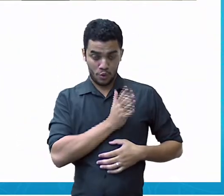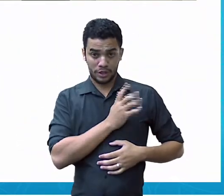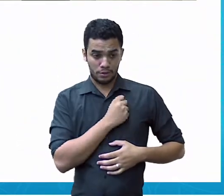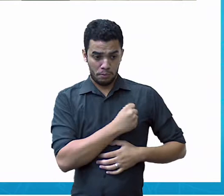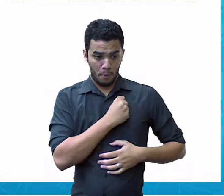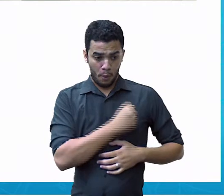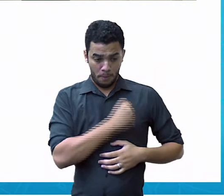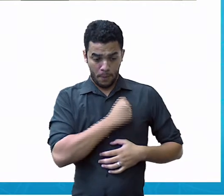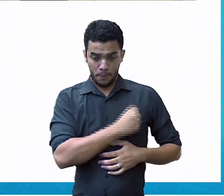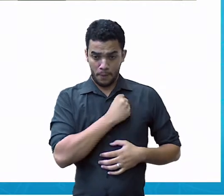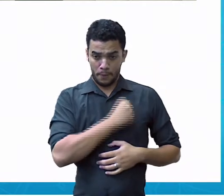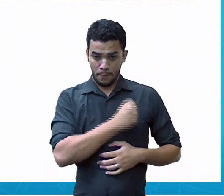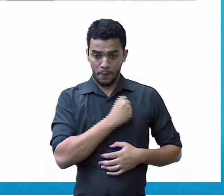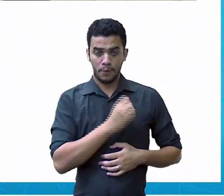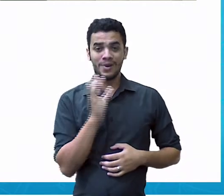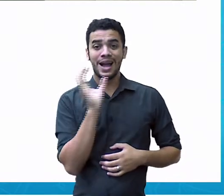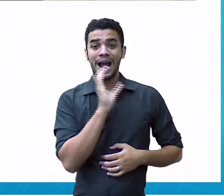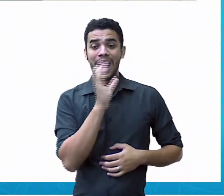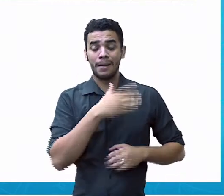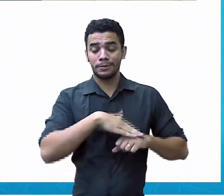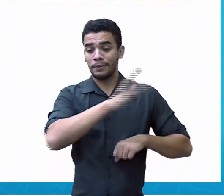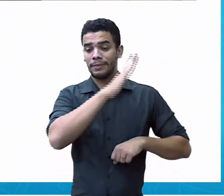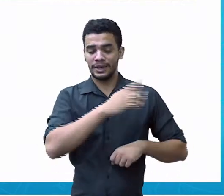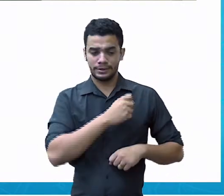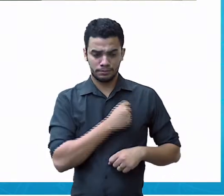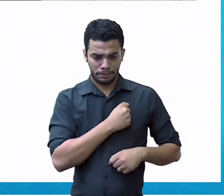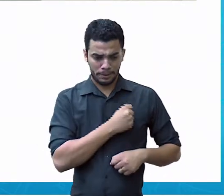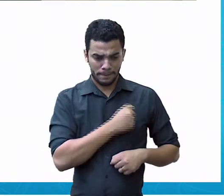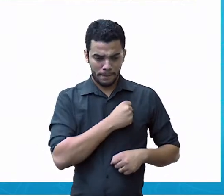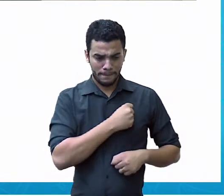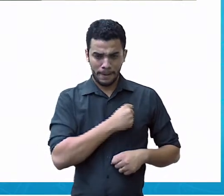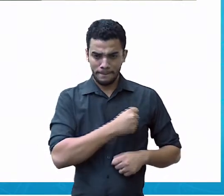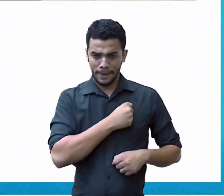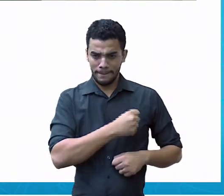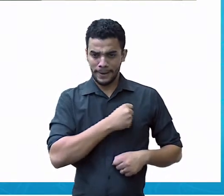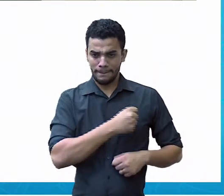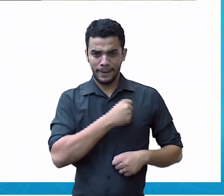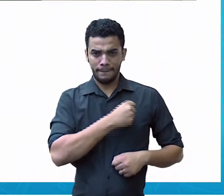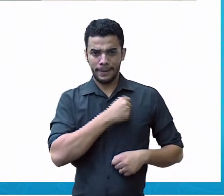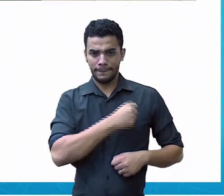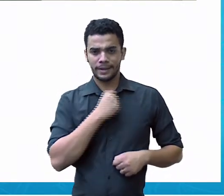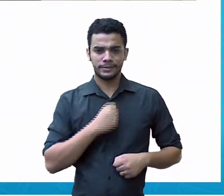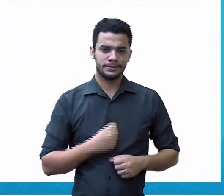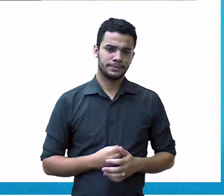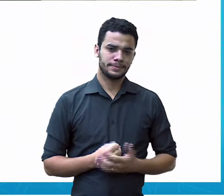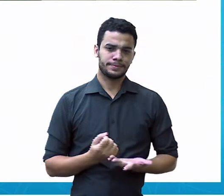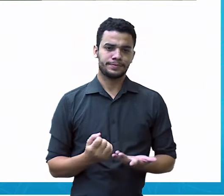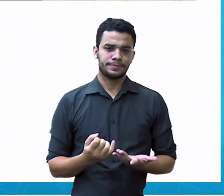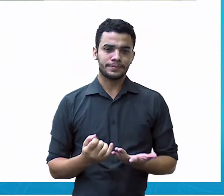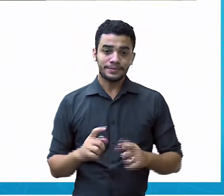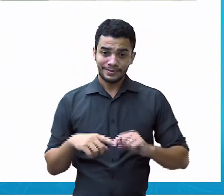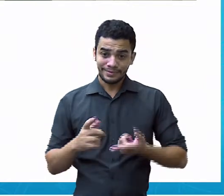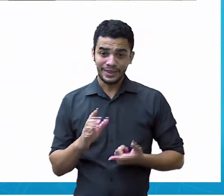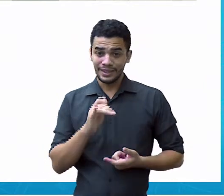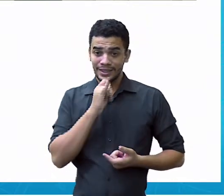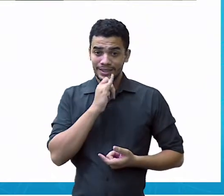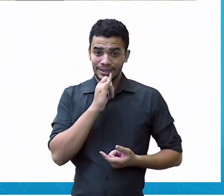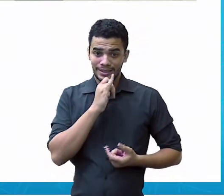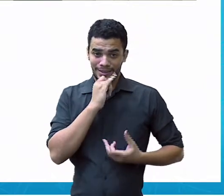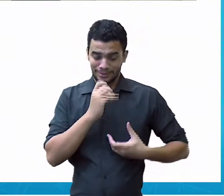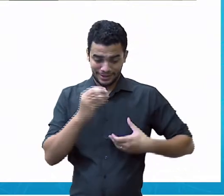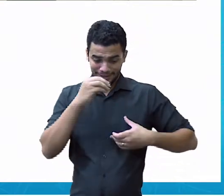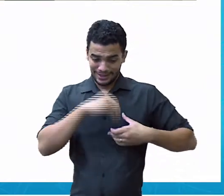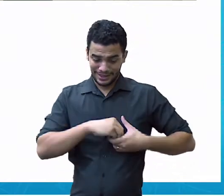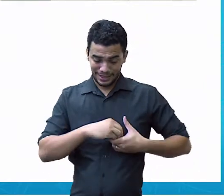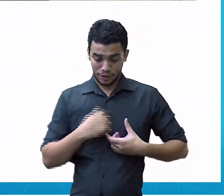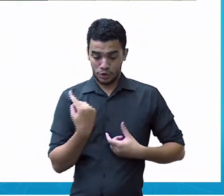Então, vamos identificar. Letra A. Consegue controlar a sua vontade. Aquilo